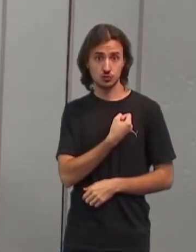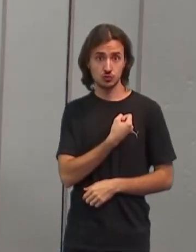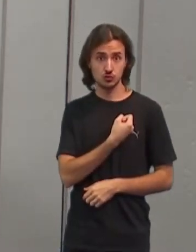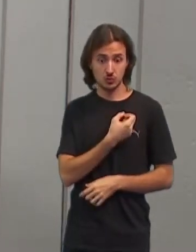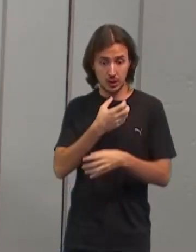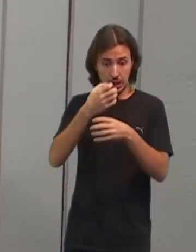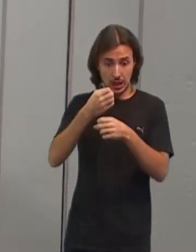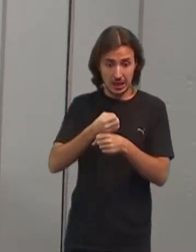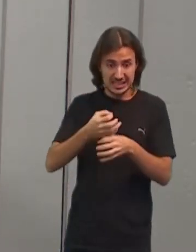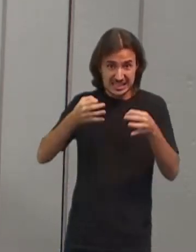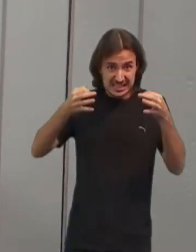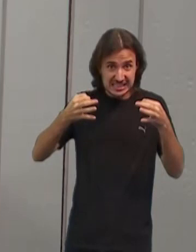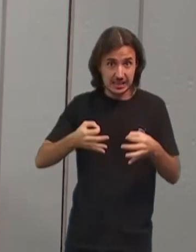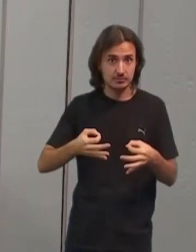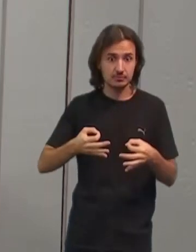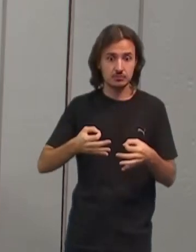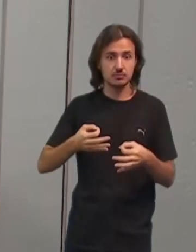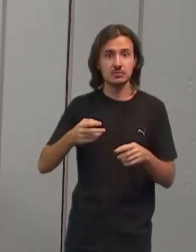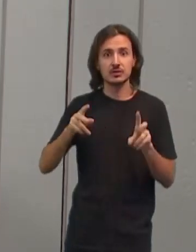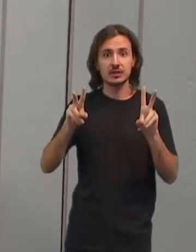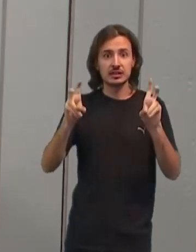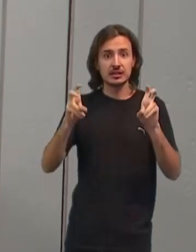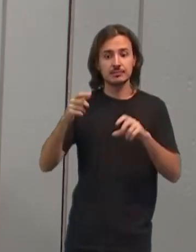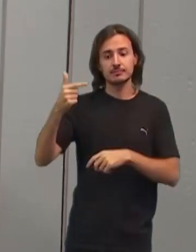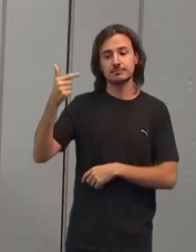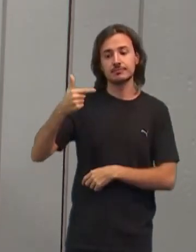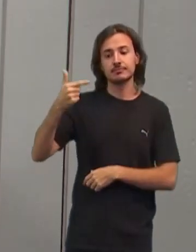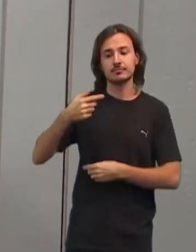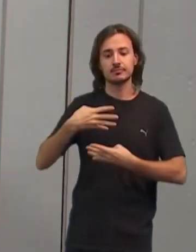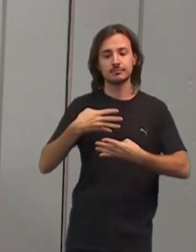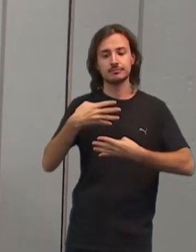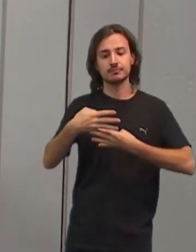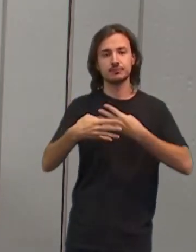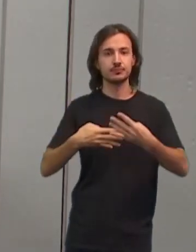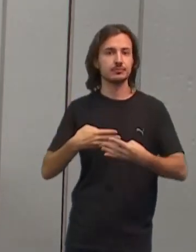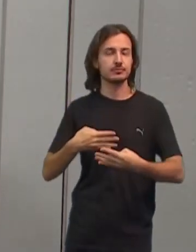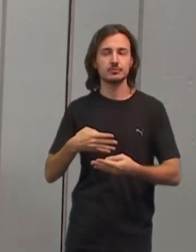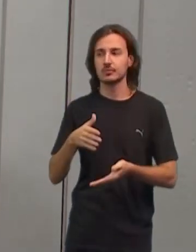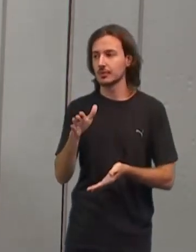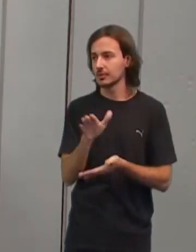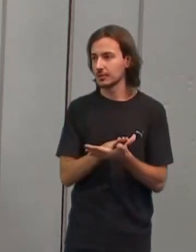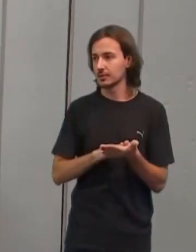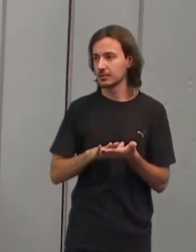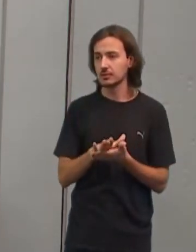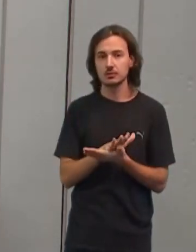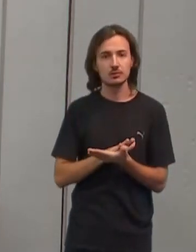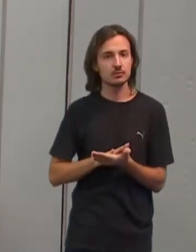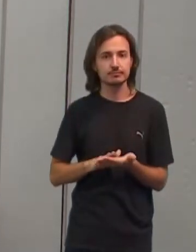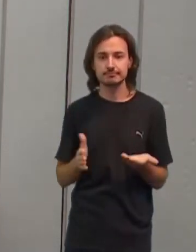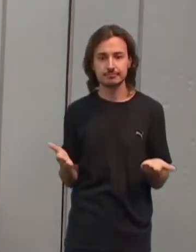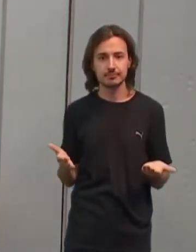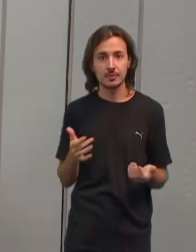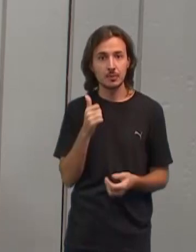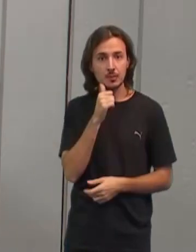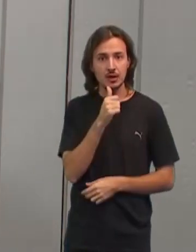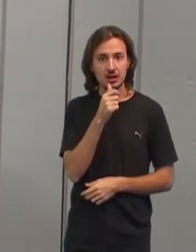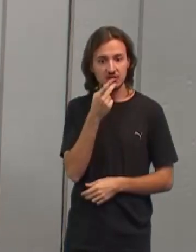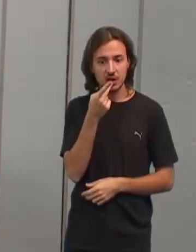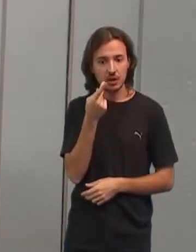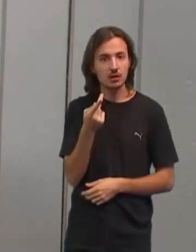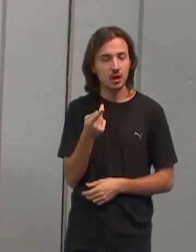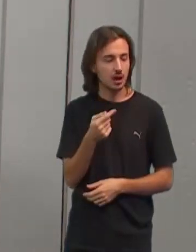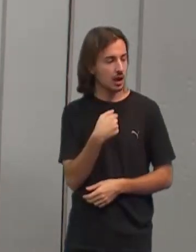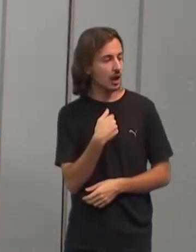do segundo quadrimestre. Não foi entregue. Nós pedimos. Eles não trouxeram. A moça falou que ia entregar para a gente e